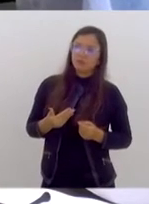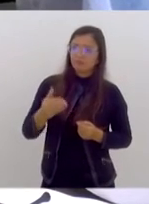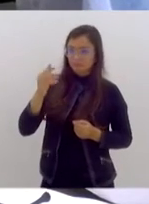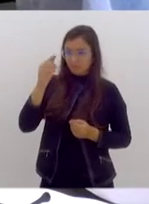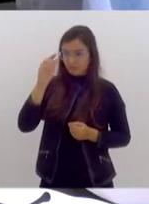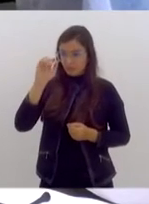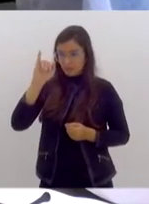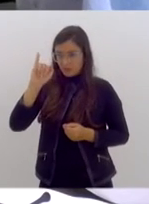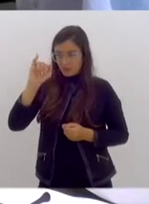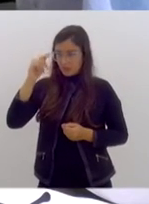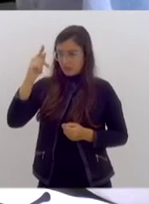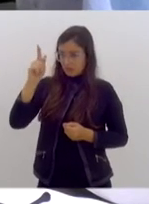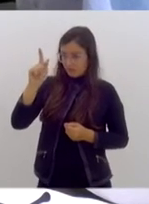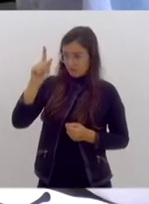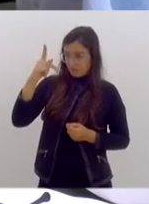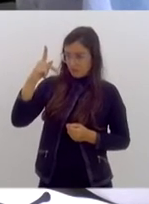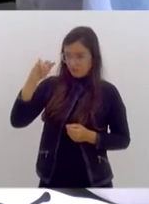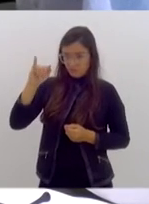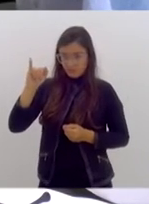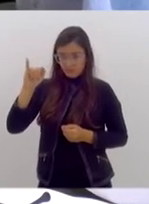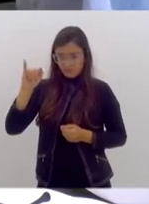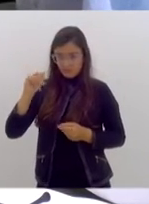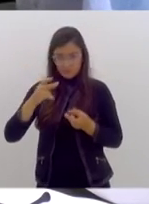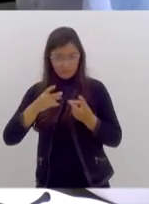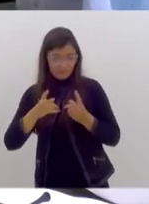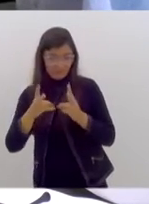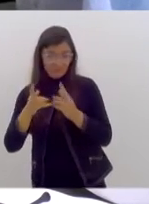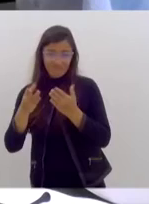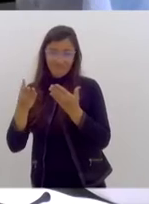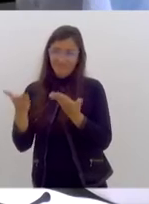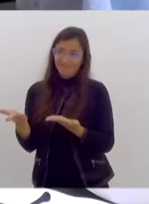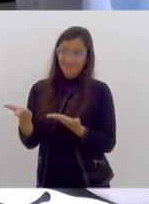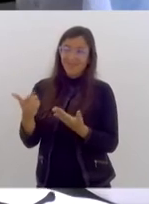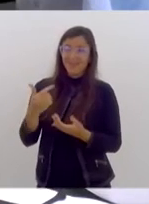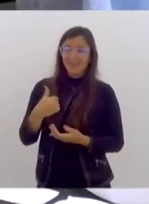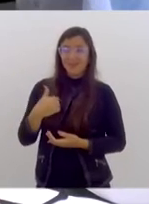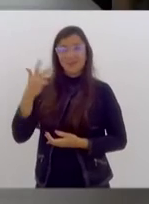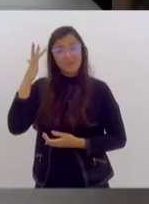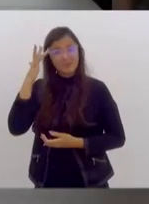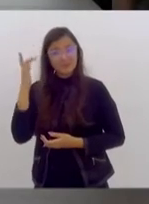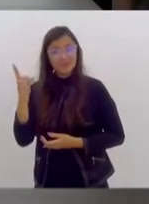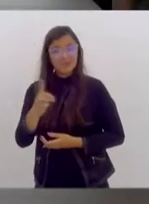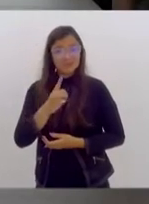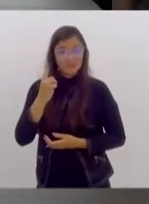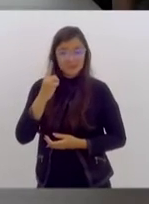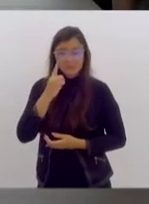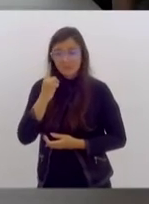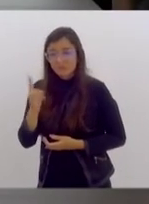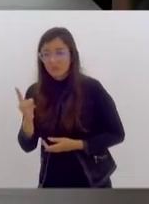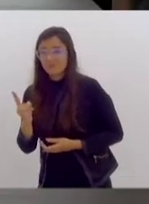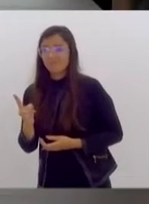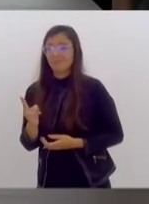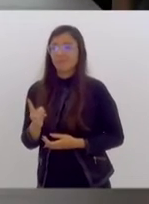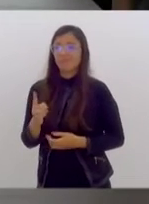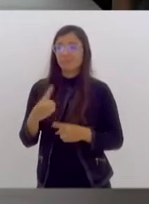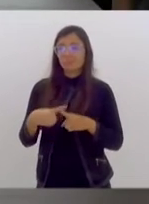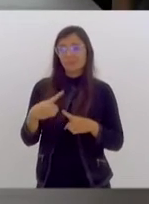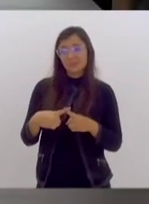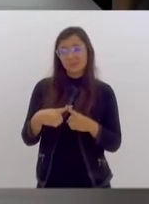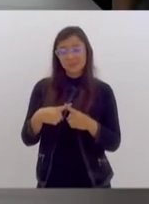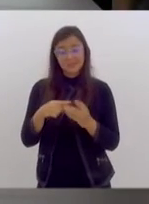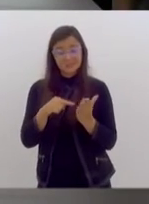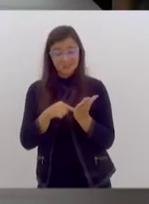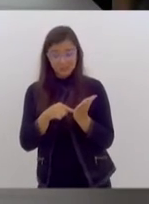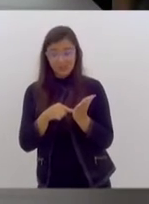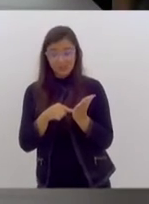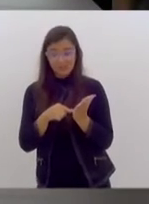IGP IGPM né esse eu acho que a gente pode pensar dentro do termo aditivo que é